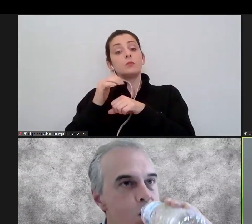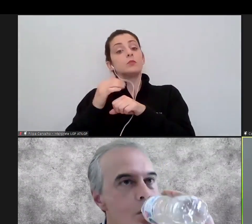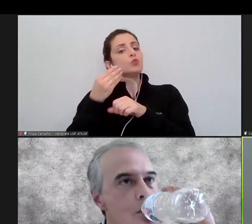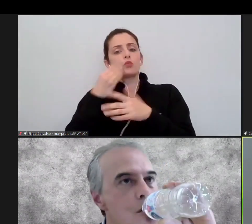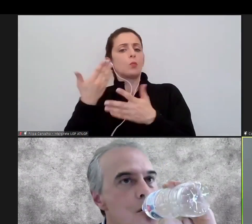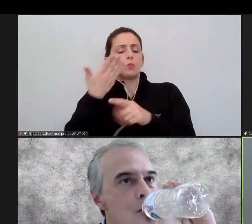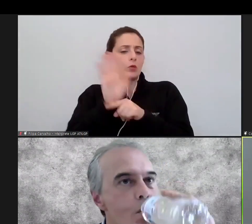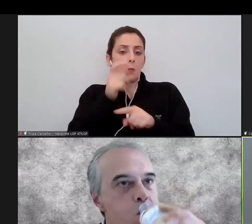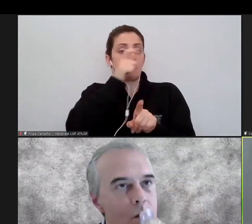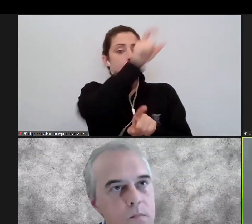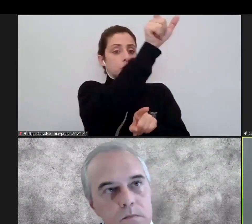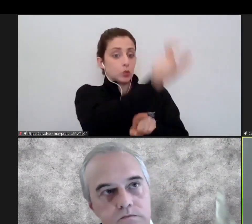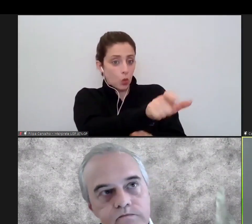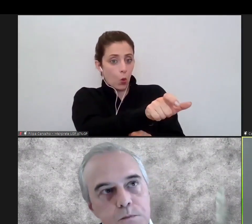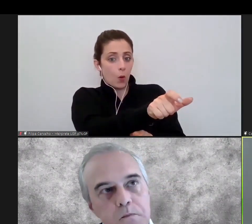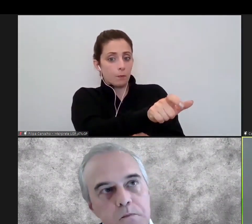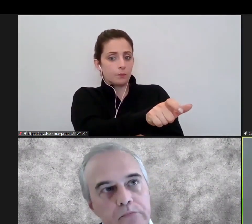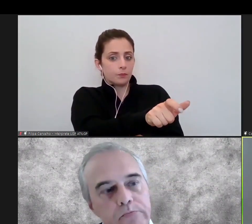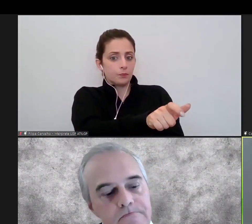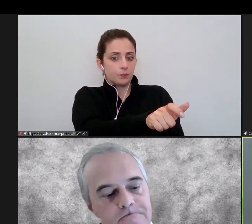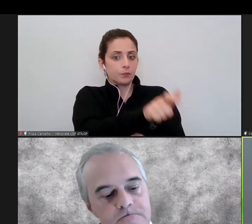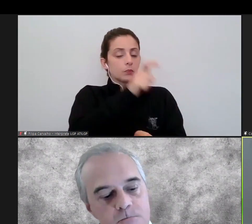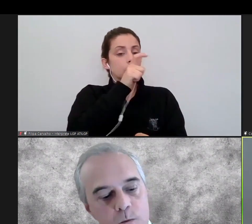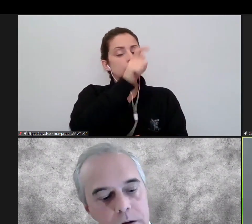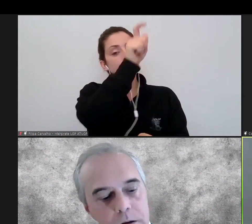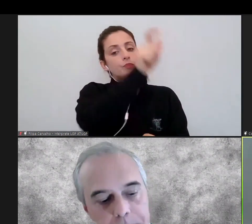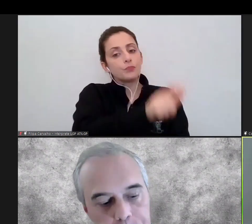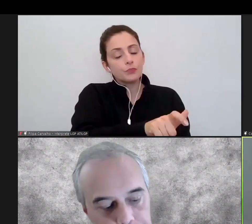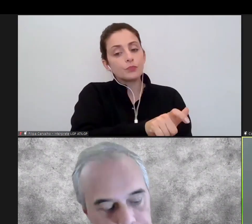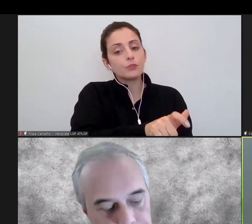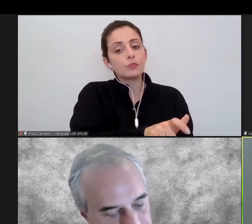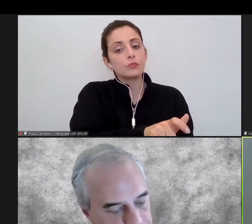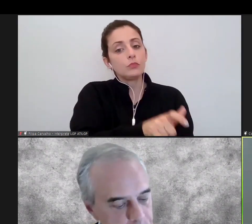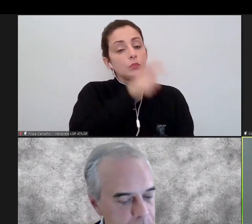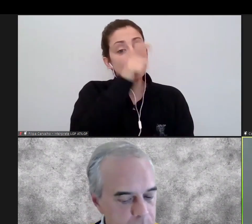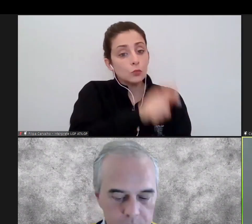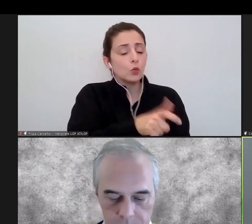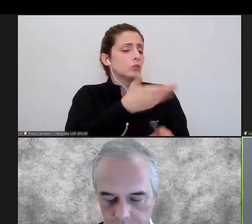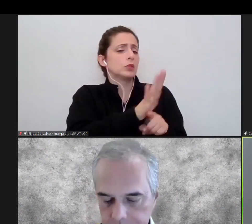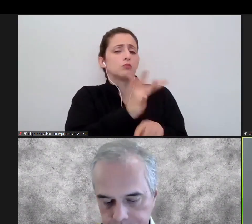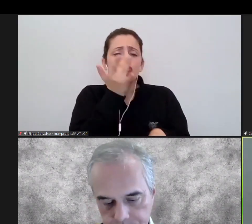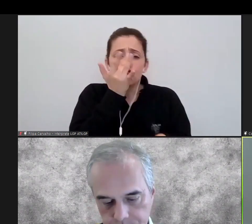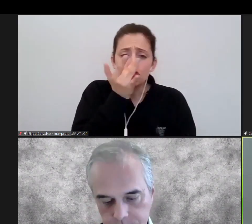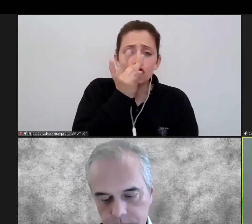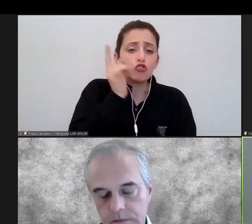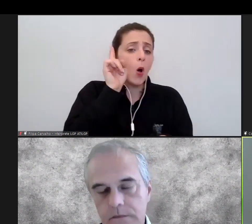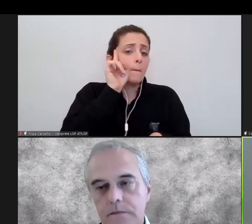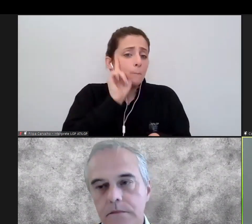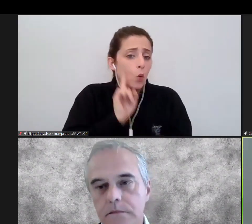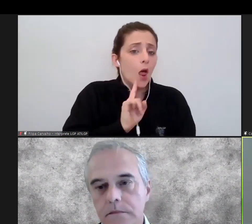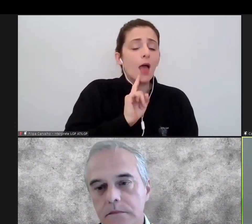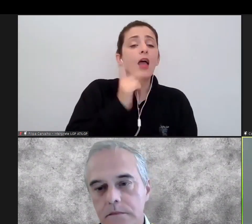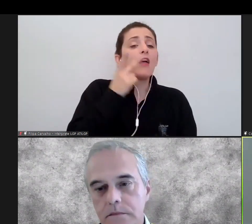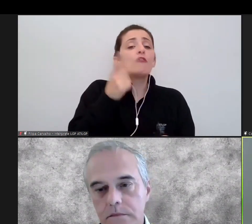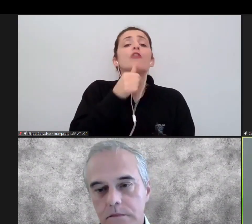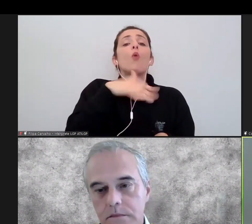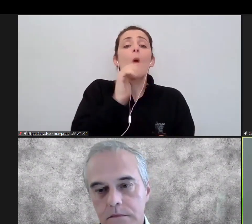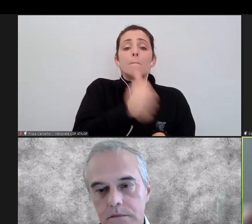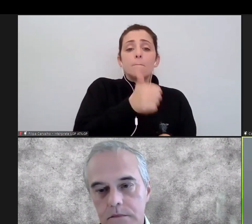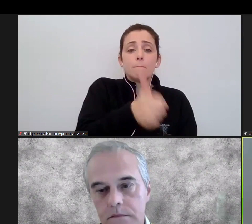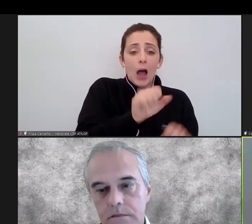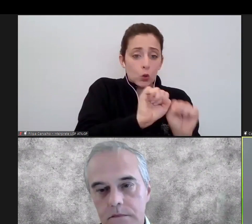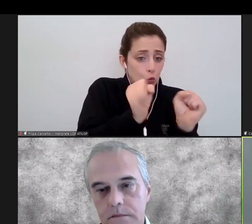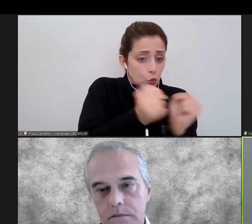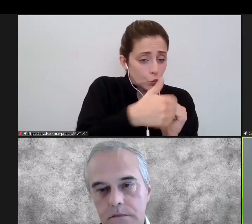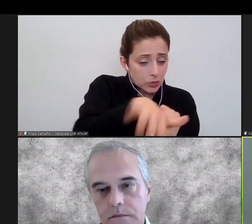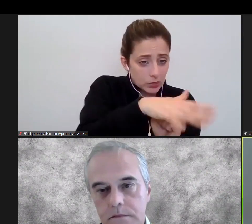principalmente se olharmos, por exemplo, aqui referindo, como referiu anteriormente, uma mulher negra que viva num bairro social, não é? Que tenha